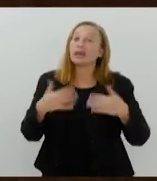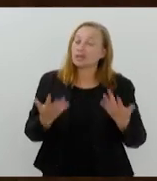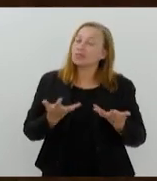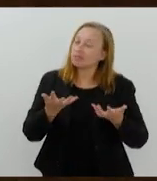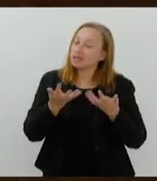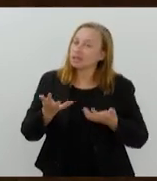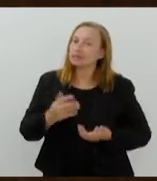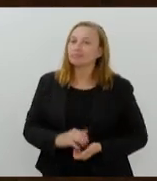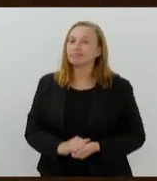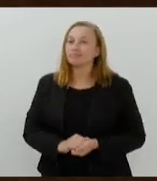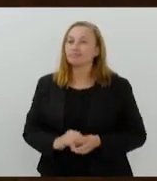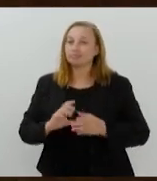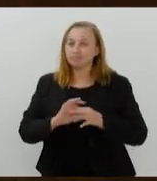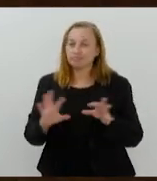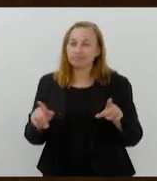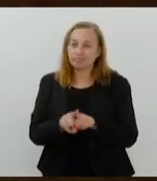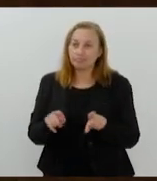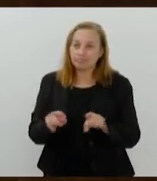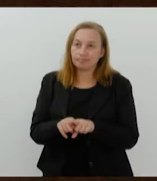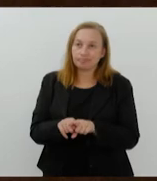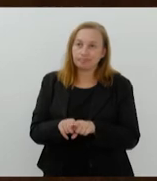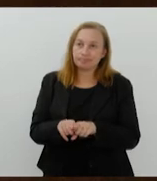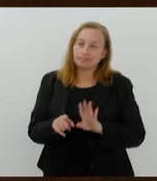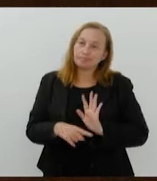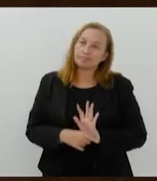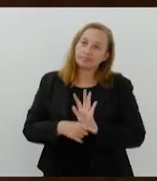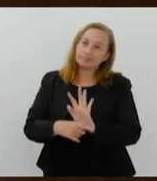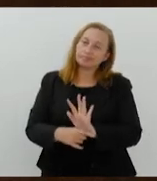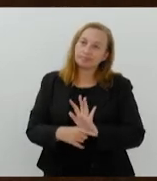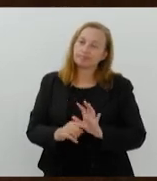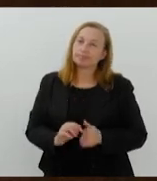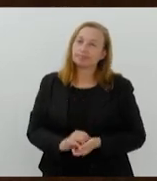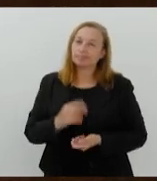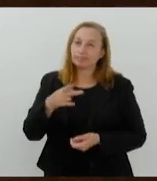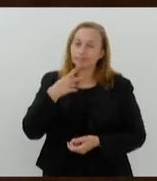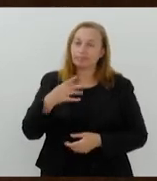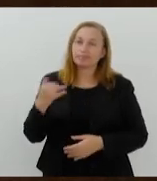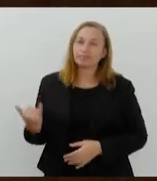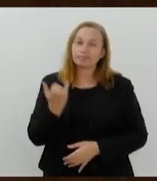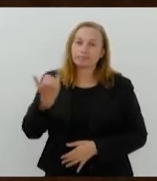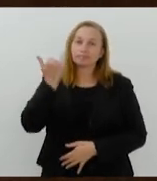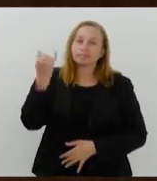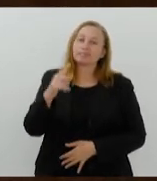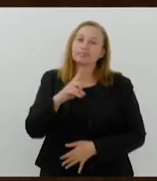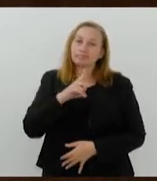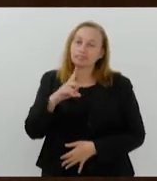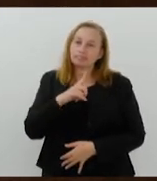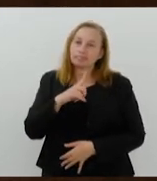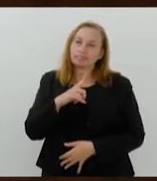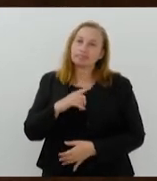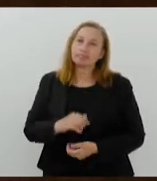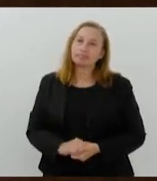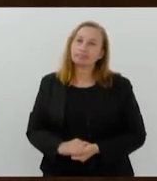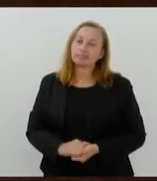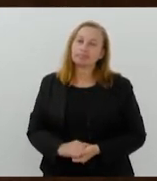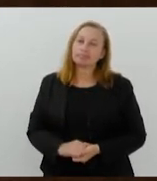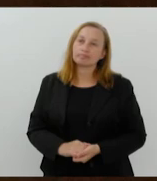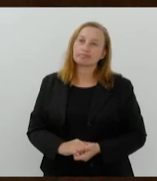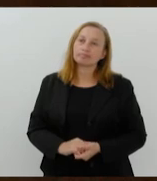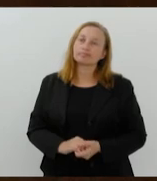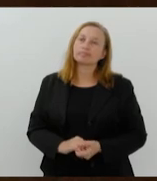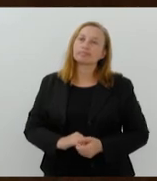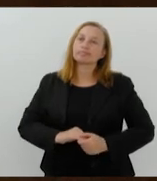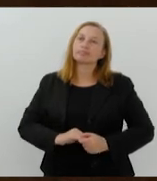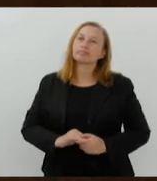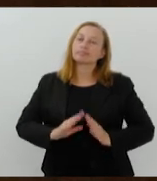queria deixar também essa contribuição para dizer da importância que tem desse colégio para